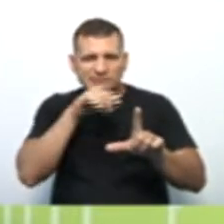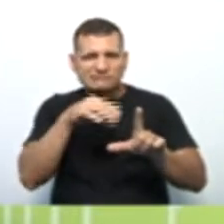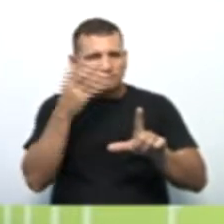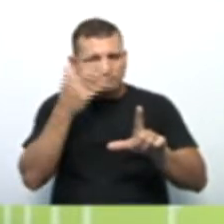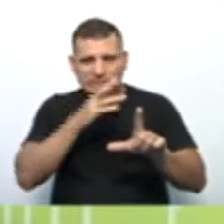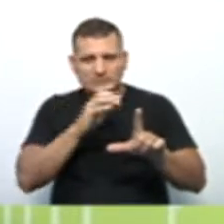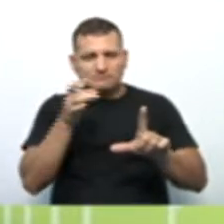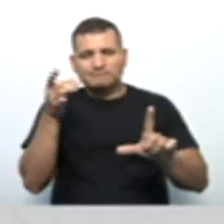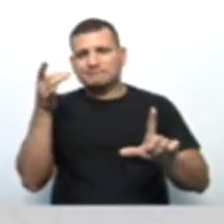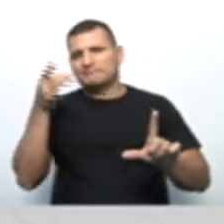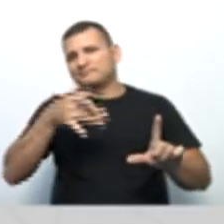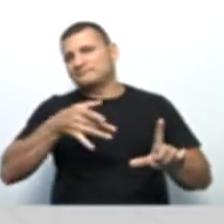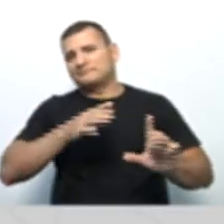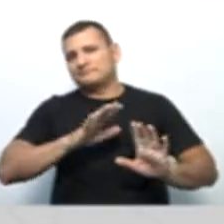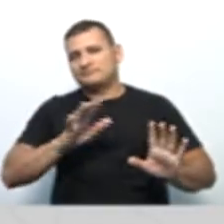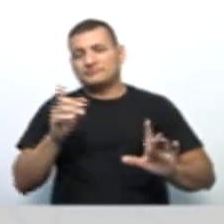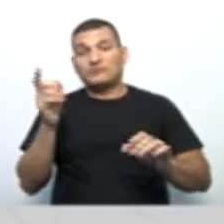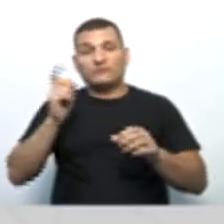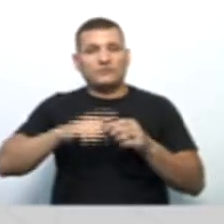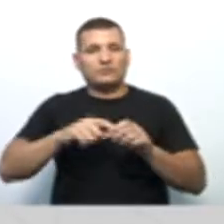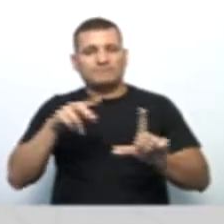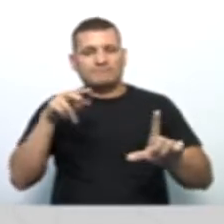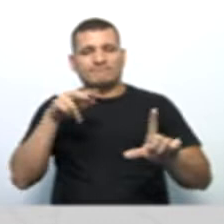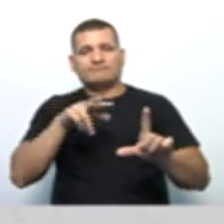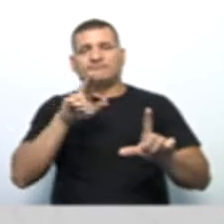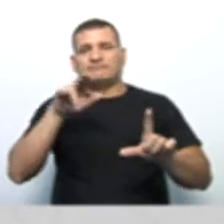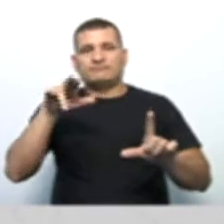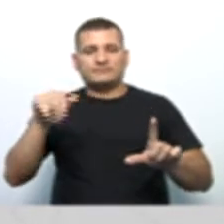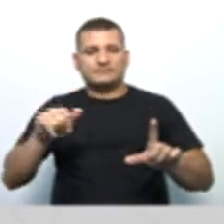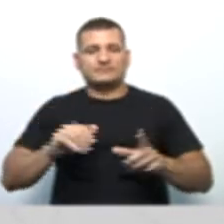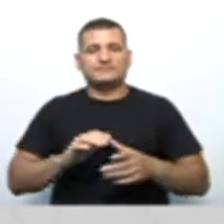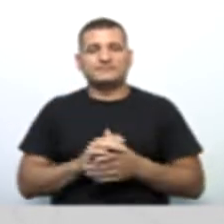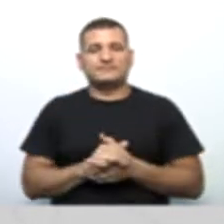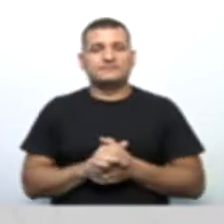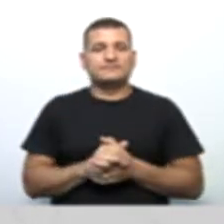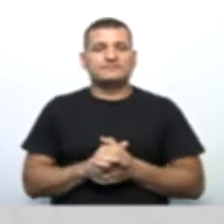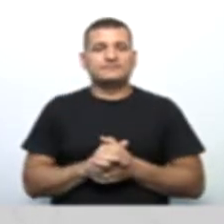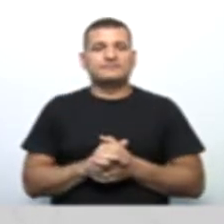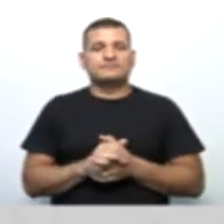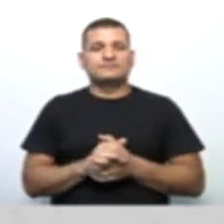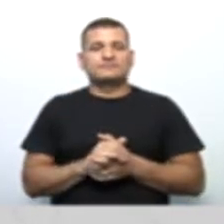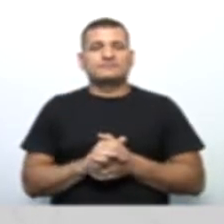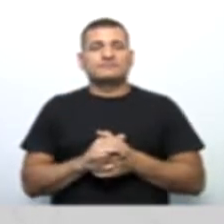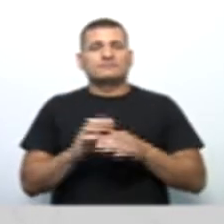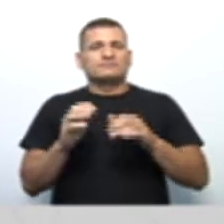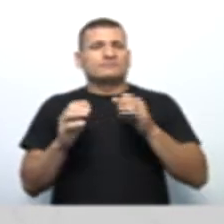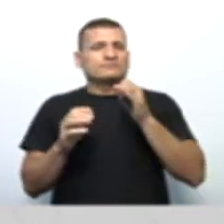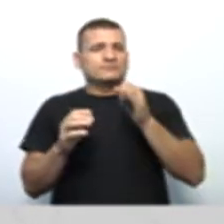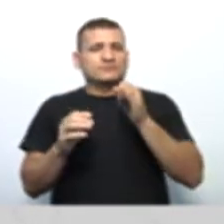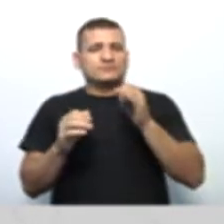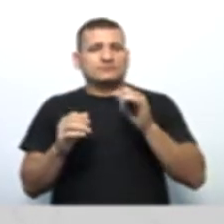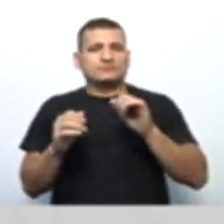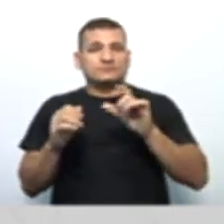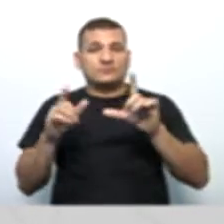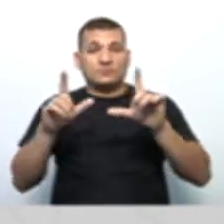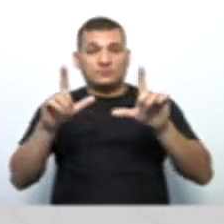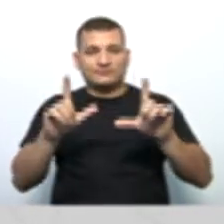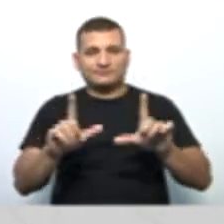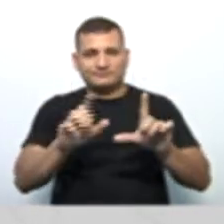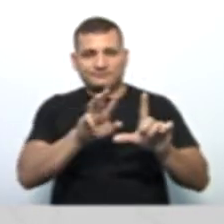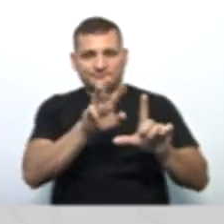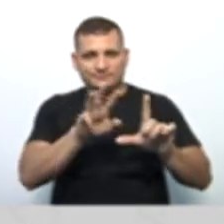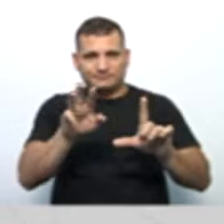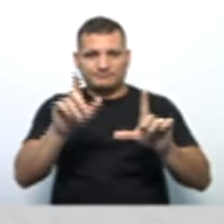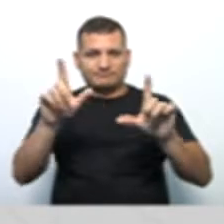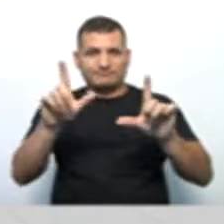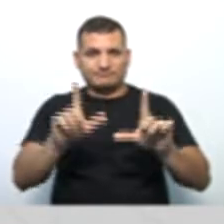vamos continuar aqui então para que uma página impressa seja considerado elegível então é preciso que o